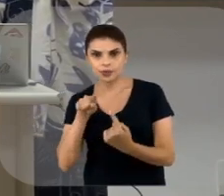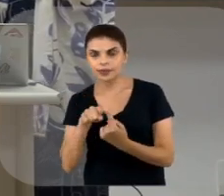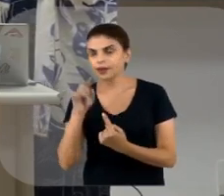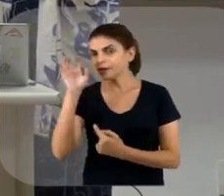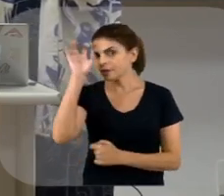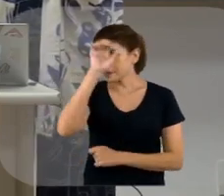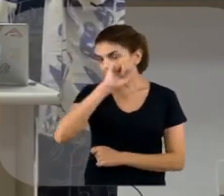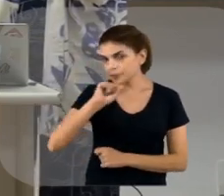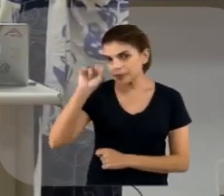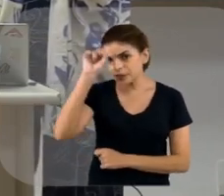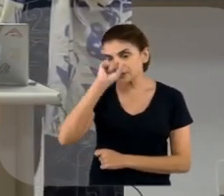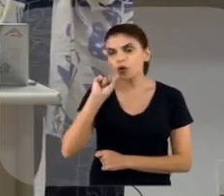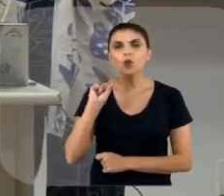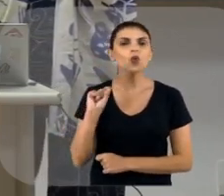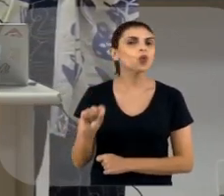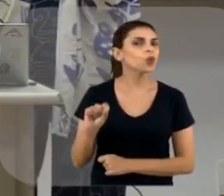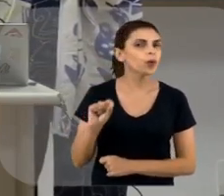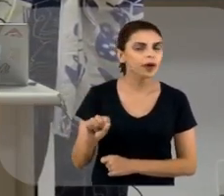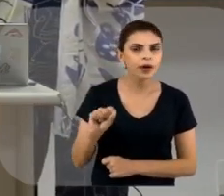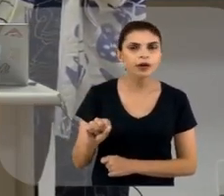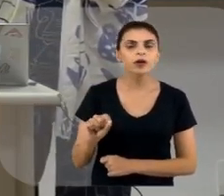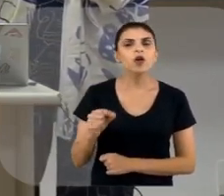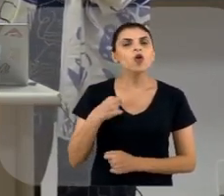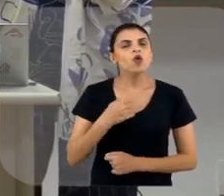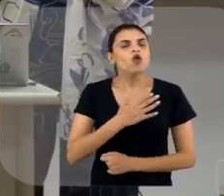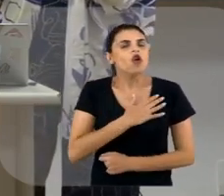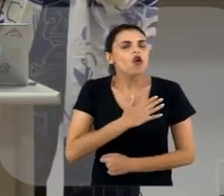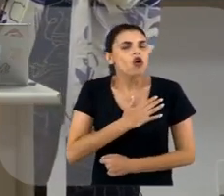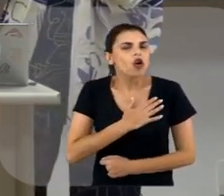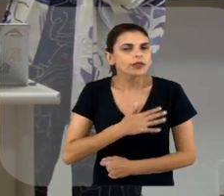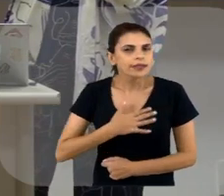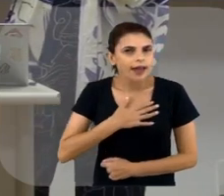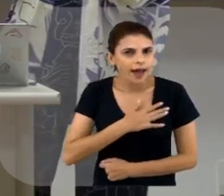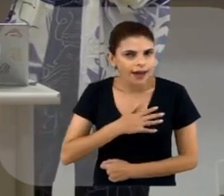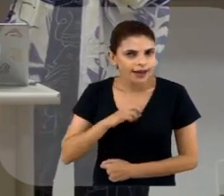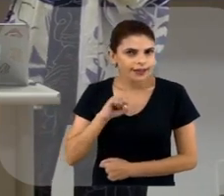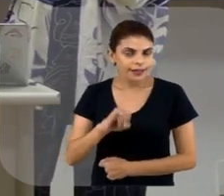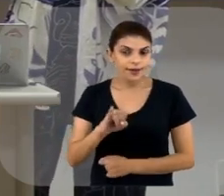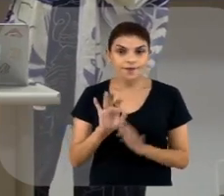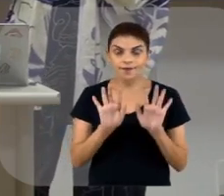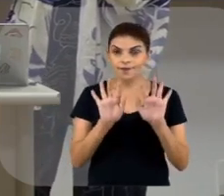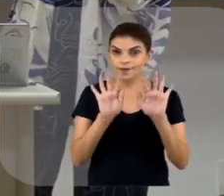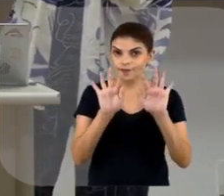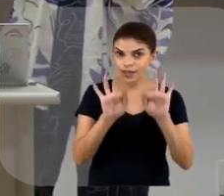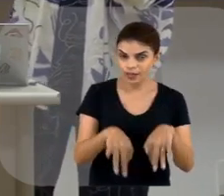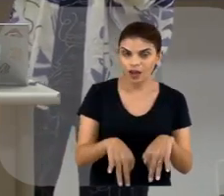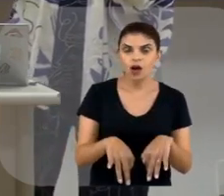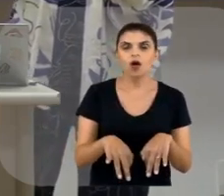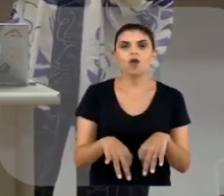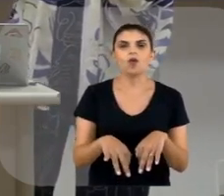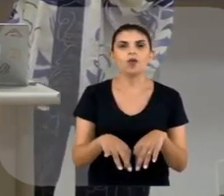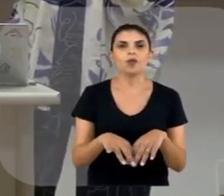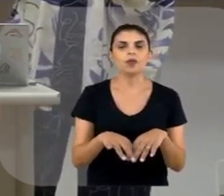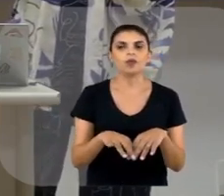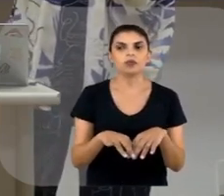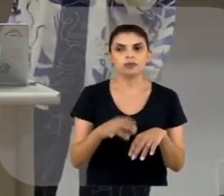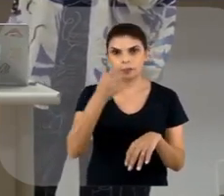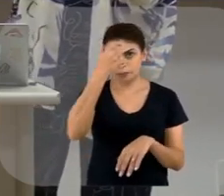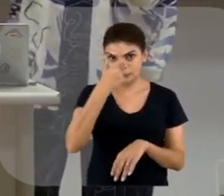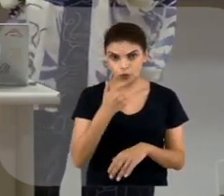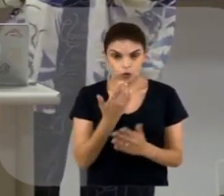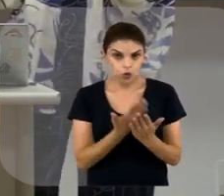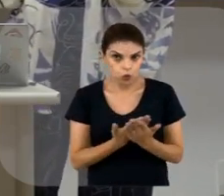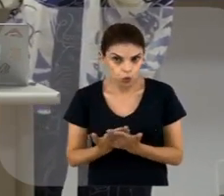objetivos de aprendizagem é o que eu gostaria, né, que ao final ali, que o